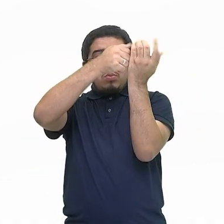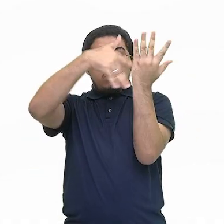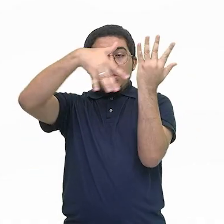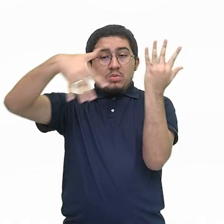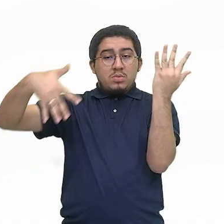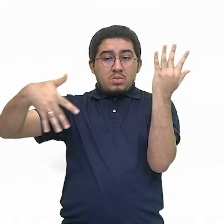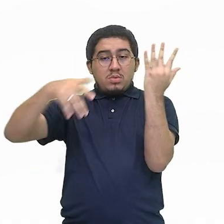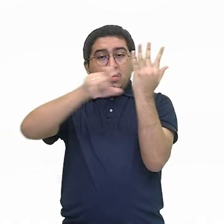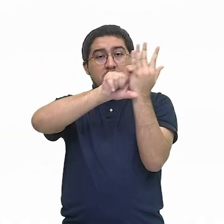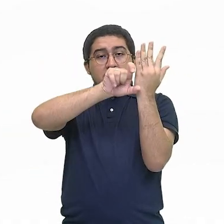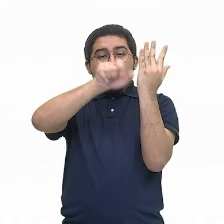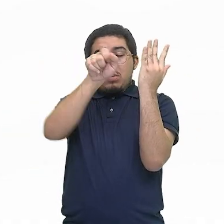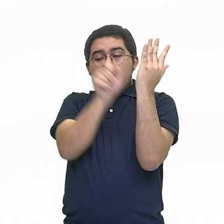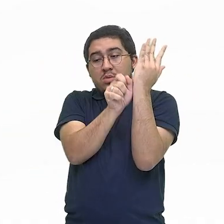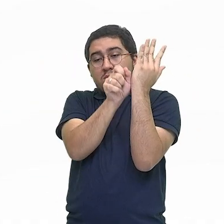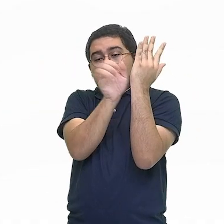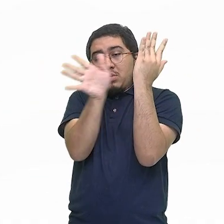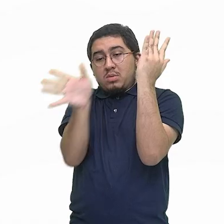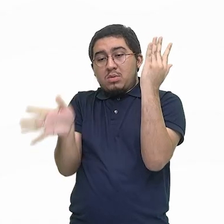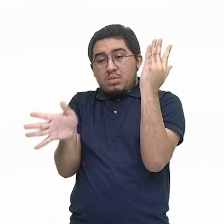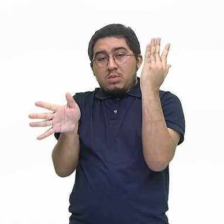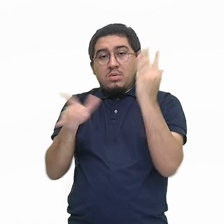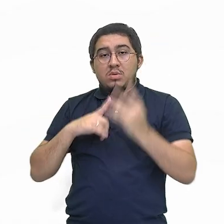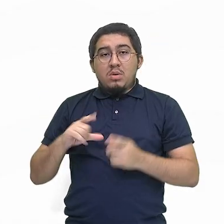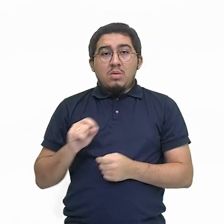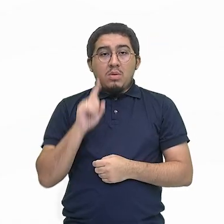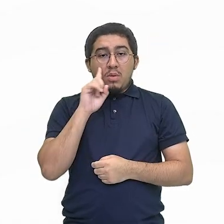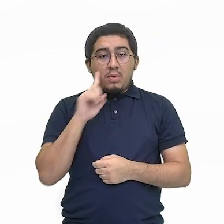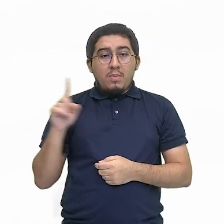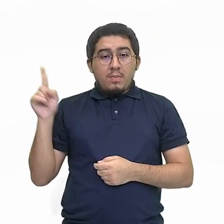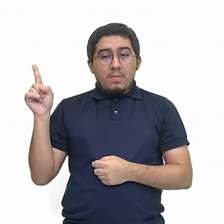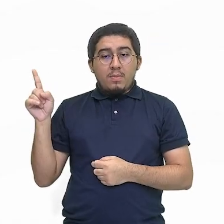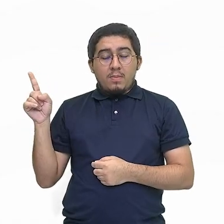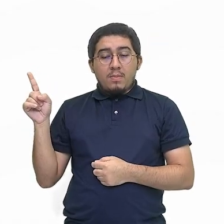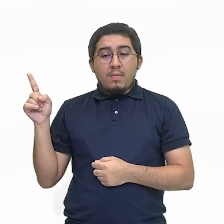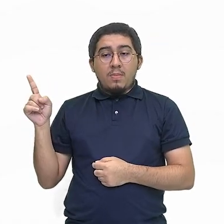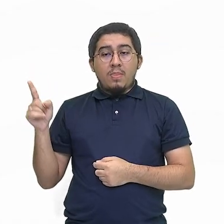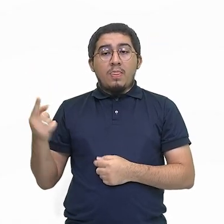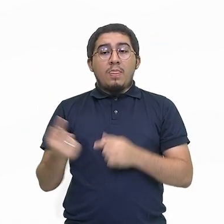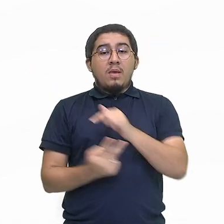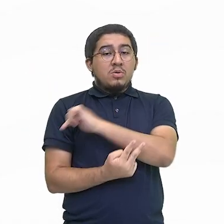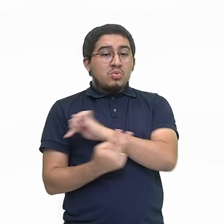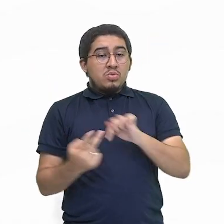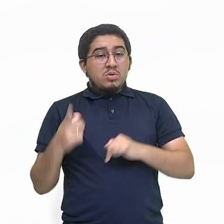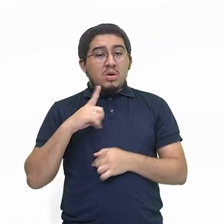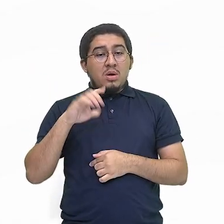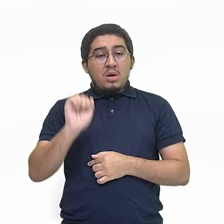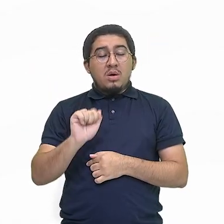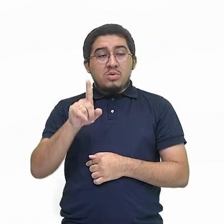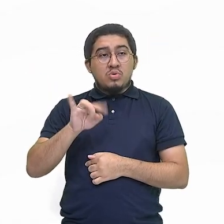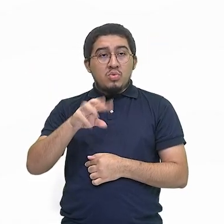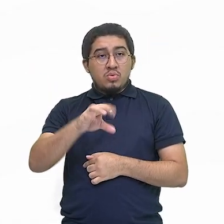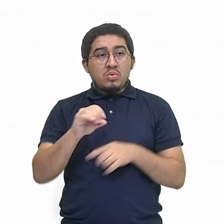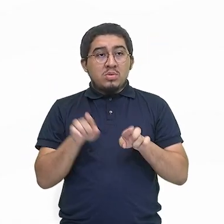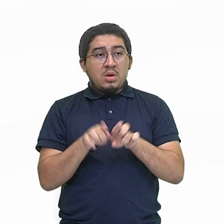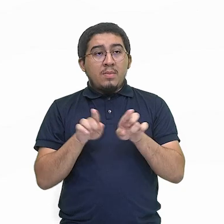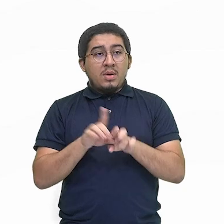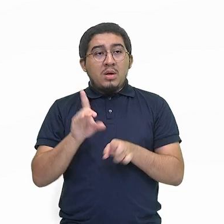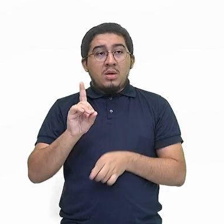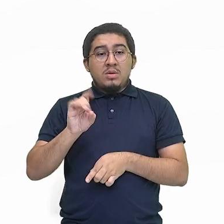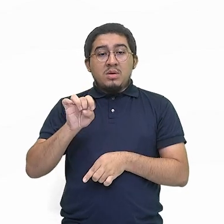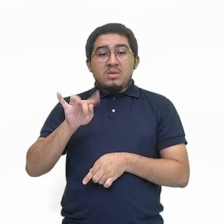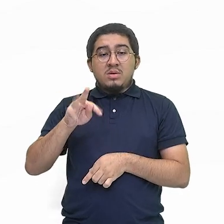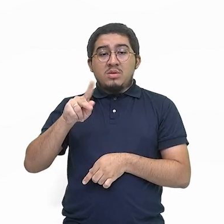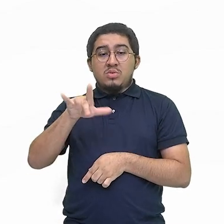forma alongada, com prolongamentos. Nas duas extremidades, nós temos os axônios e os detritos, e eles